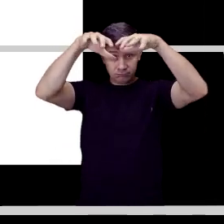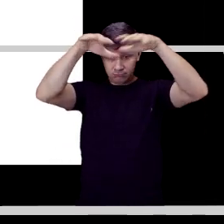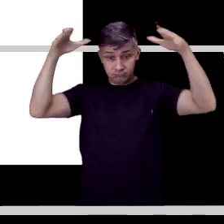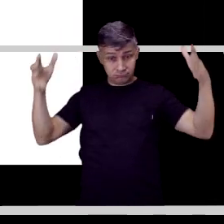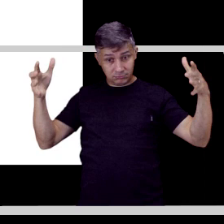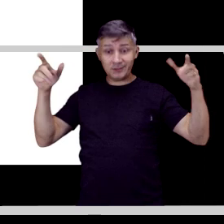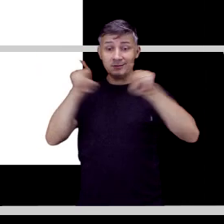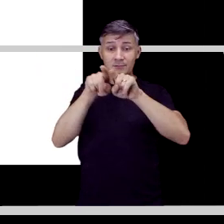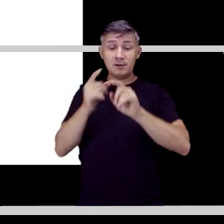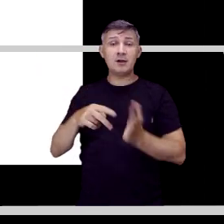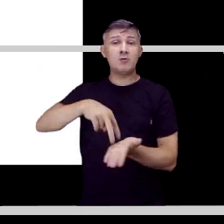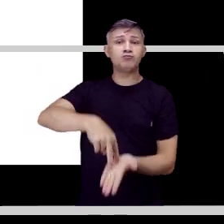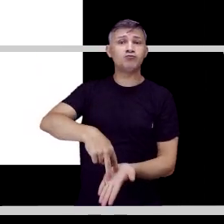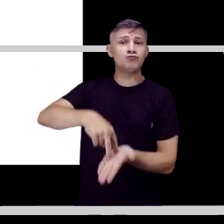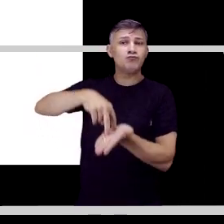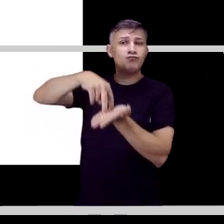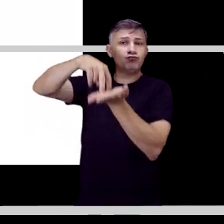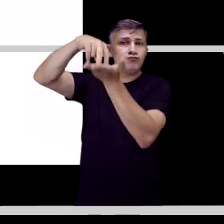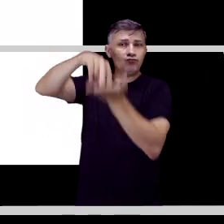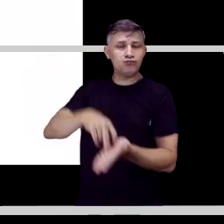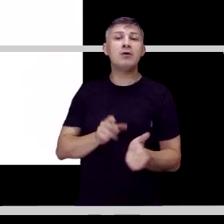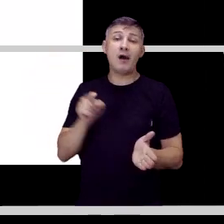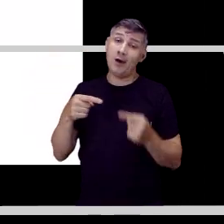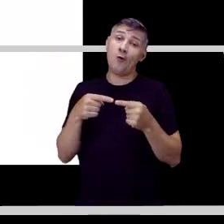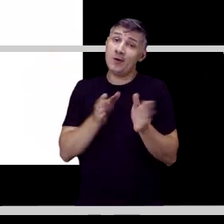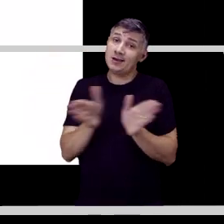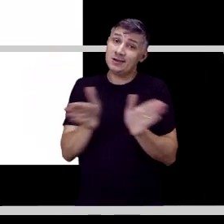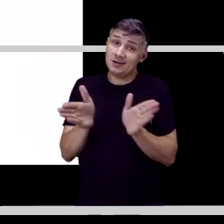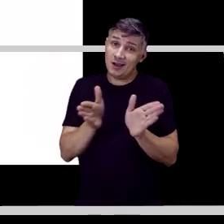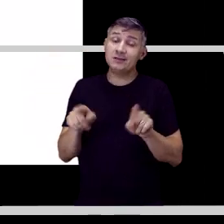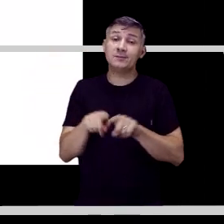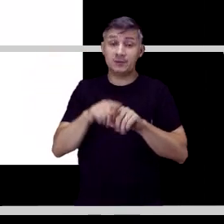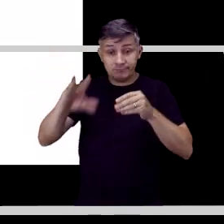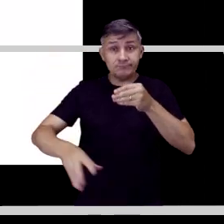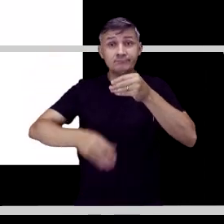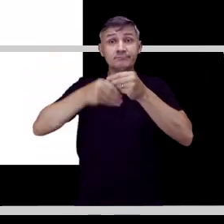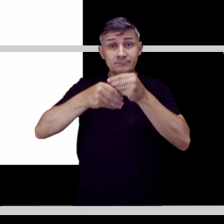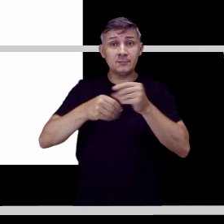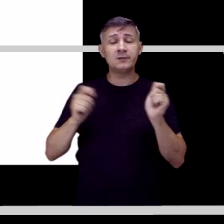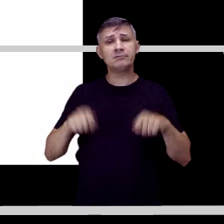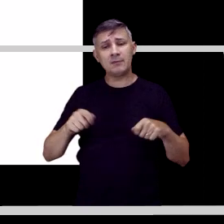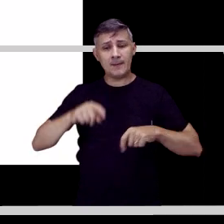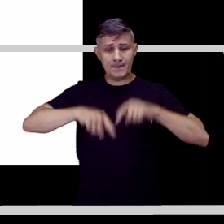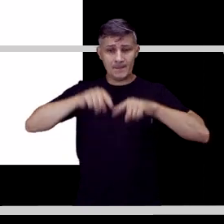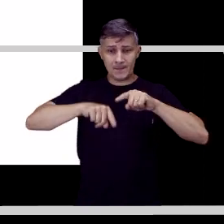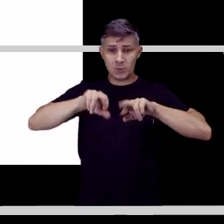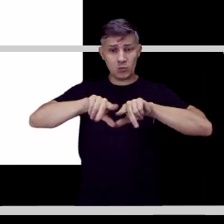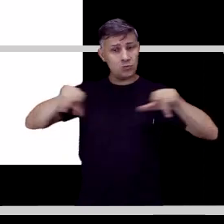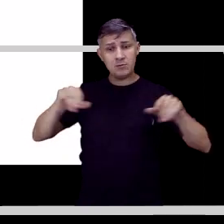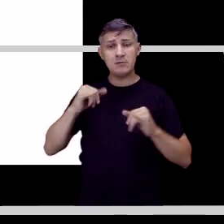esse elevador que, além de garantir acessibilidade universal, é inserido como um